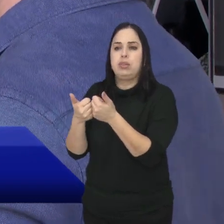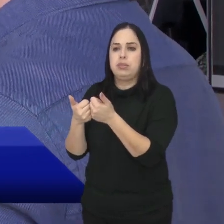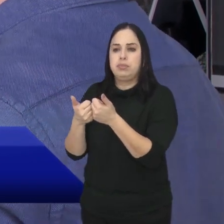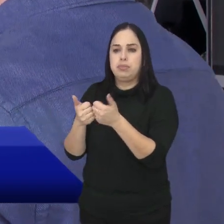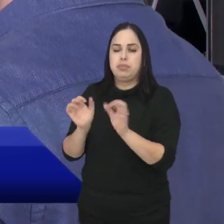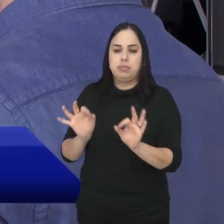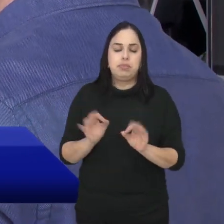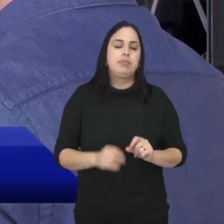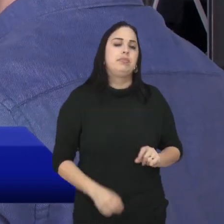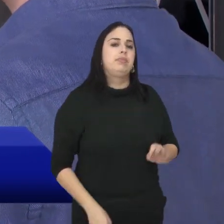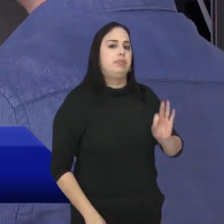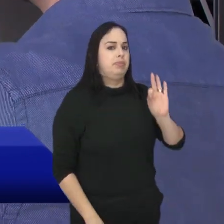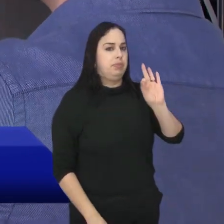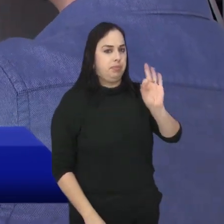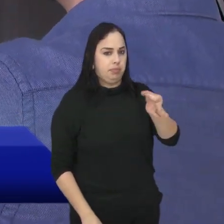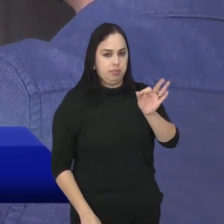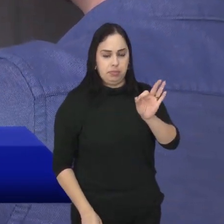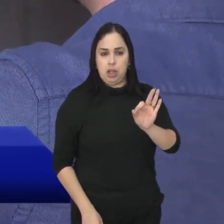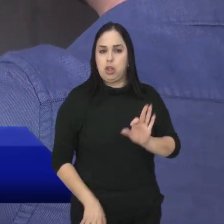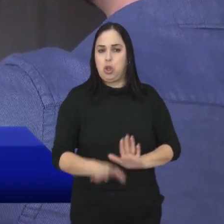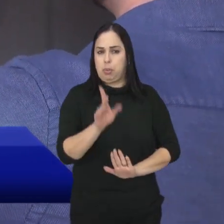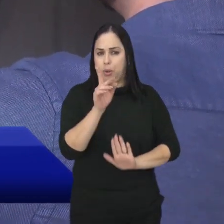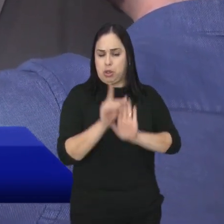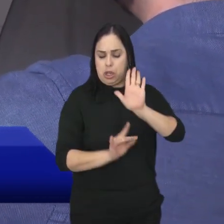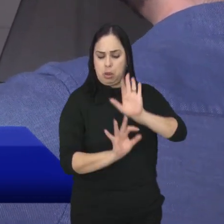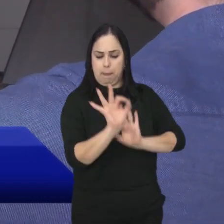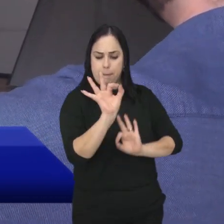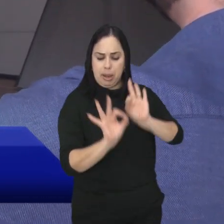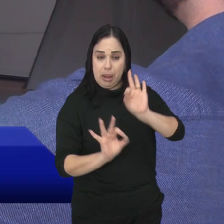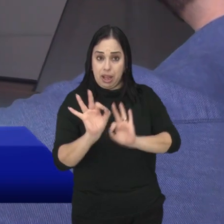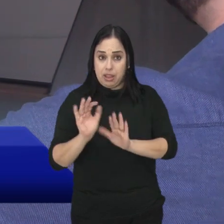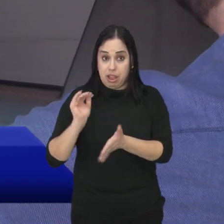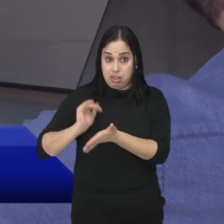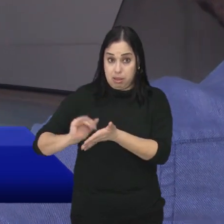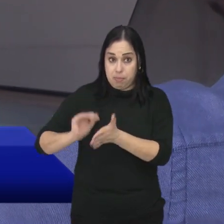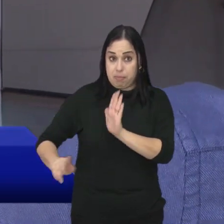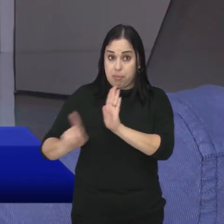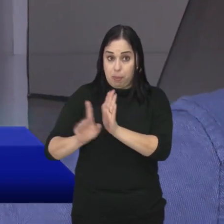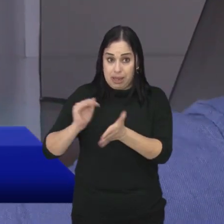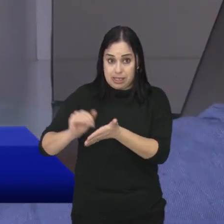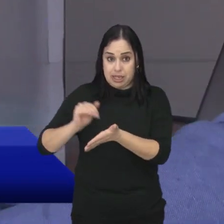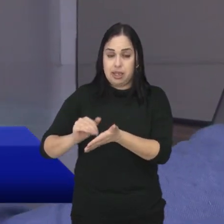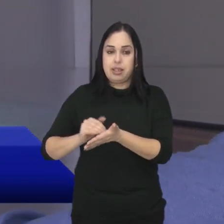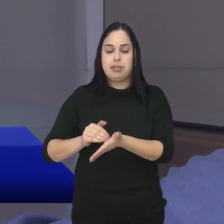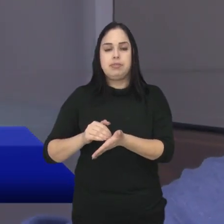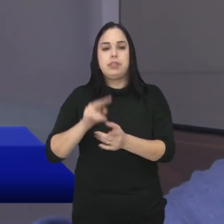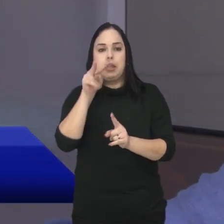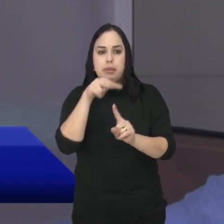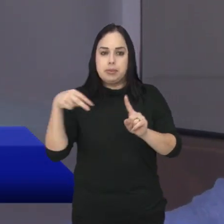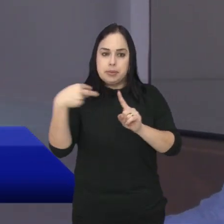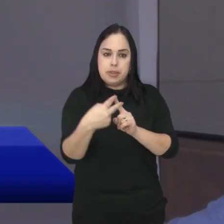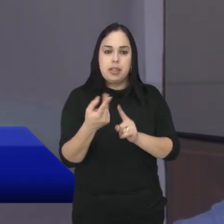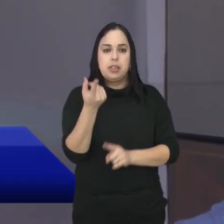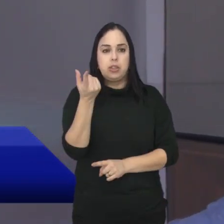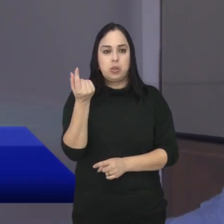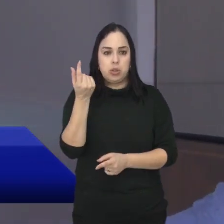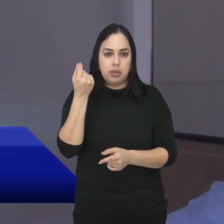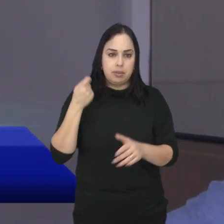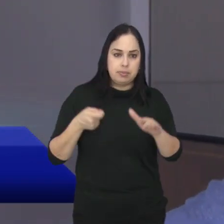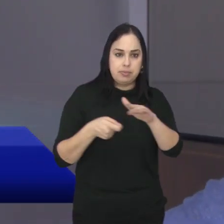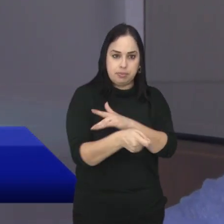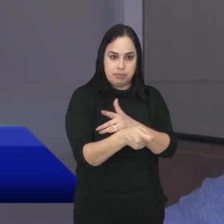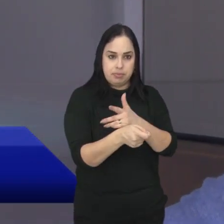transporte coletivo, transporte de massa. Perfeito. Todos os projetos que a gente desenvolve na Secretaria, ele tem sempre esse olhar em